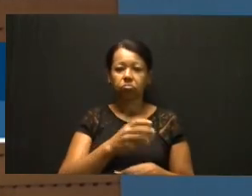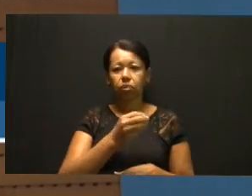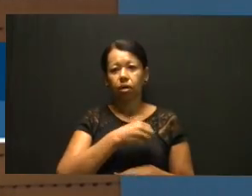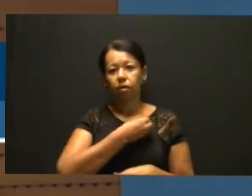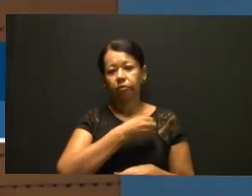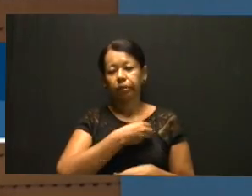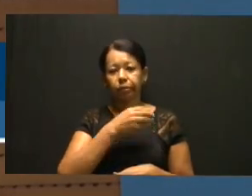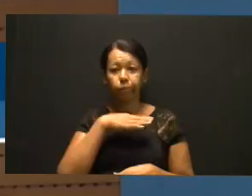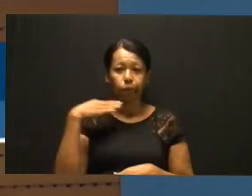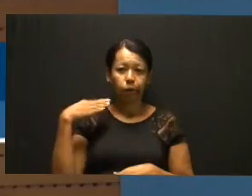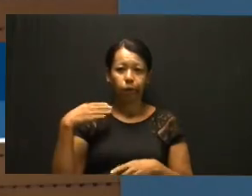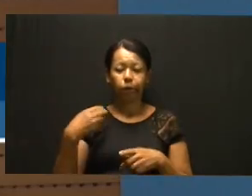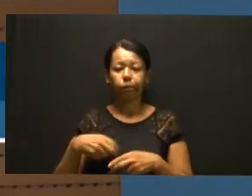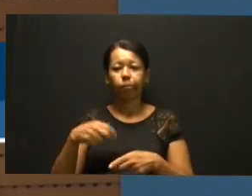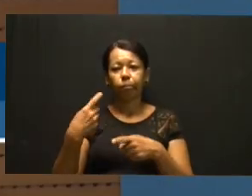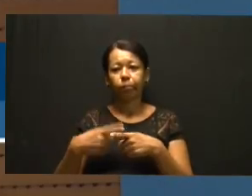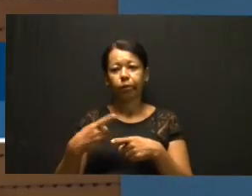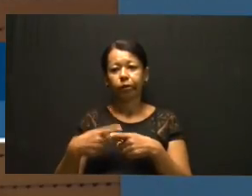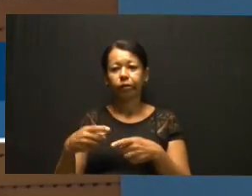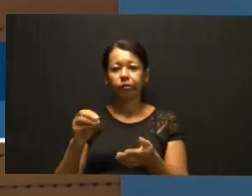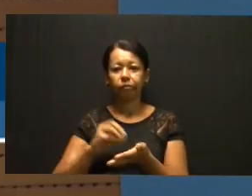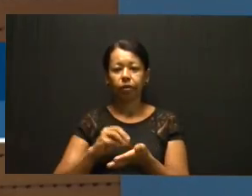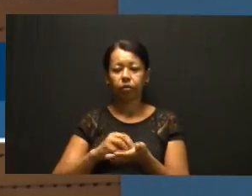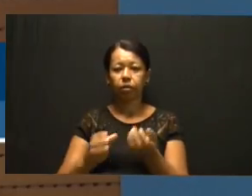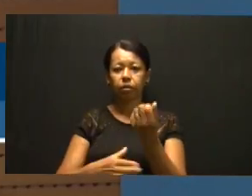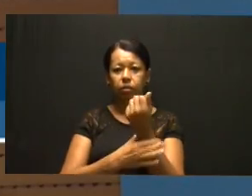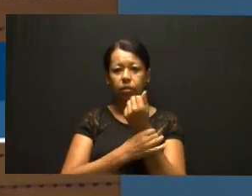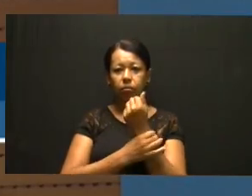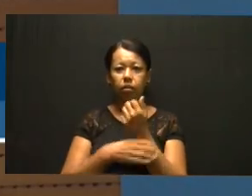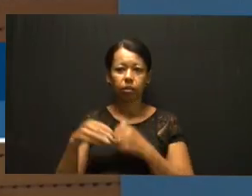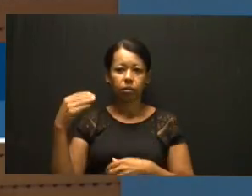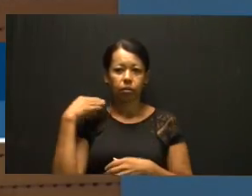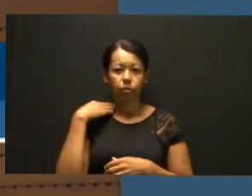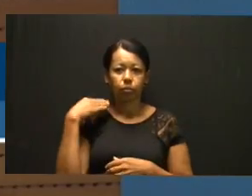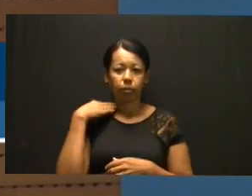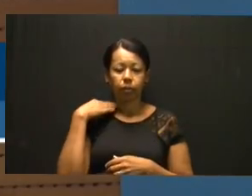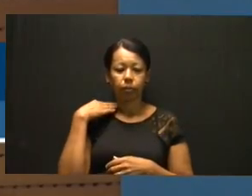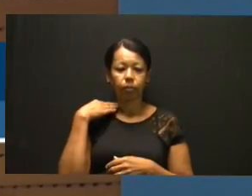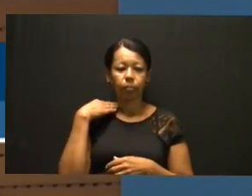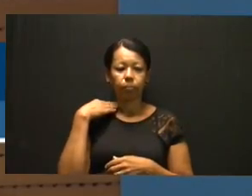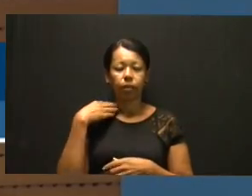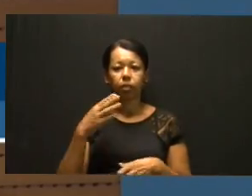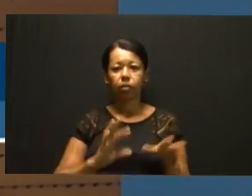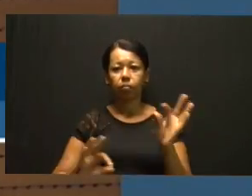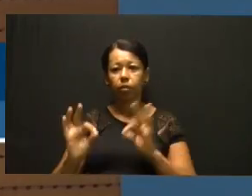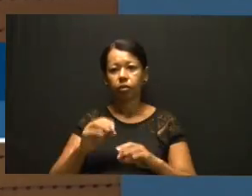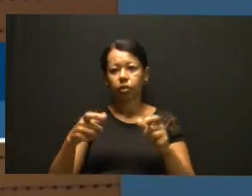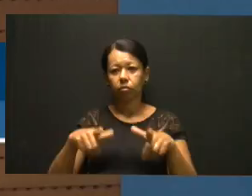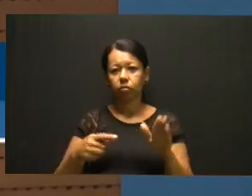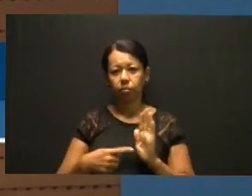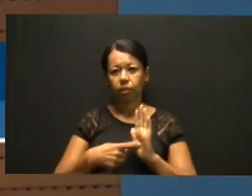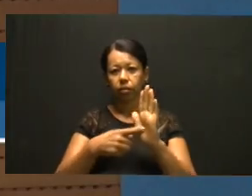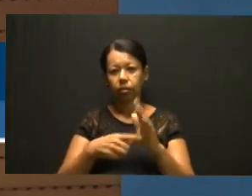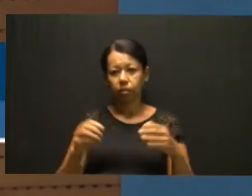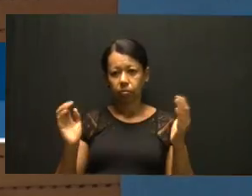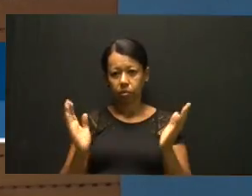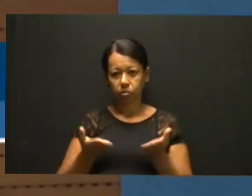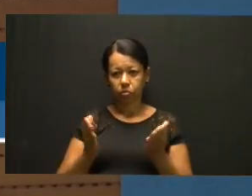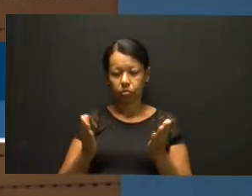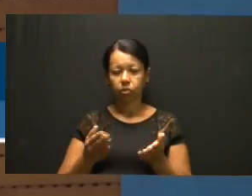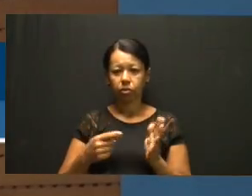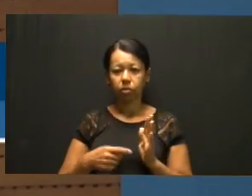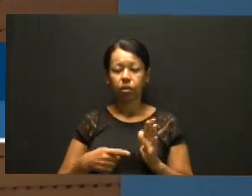de segurança da instituição bancária. Então, este projeto ao qual nós apresentamos hoje,